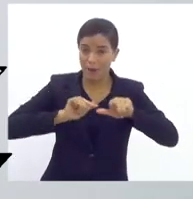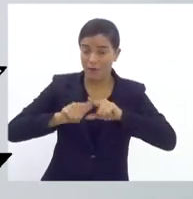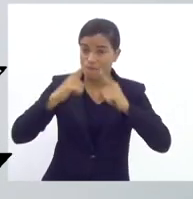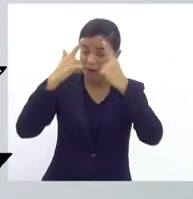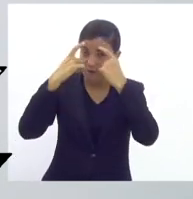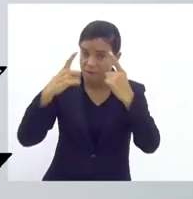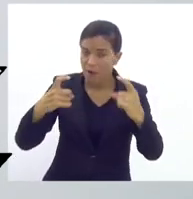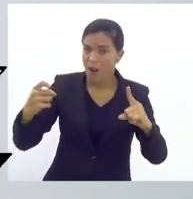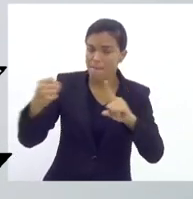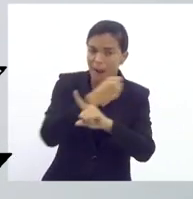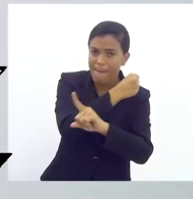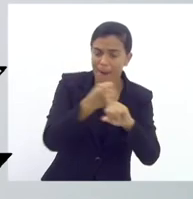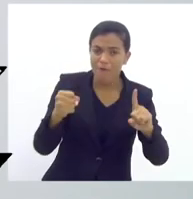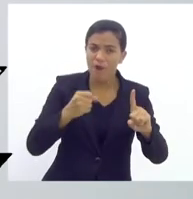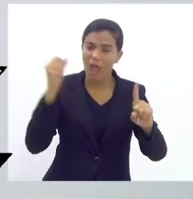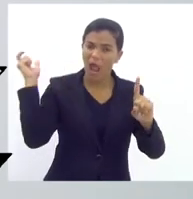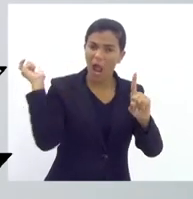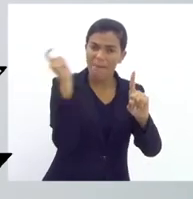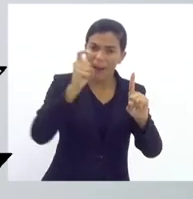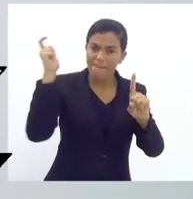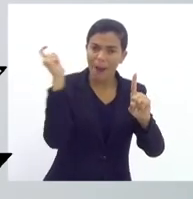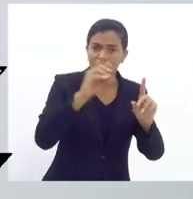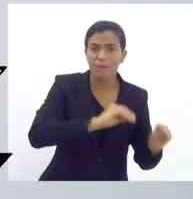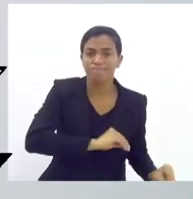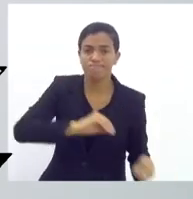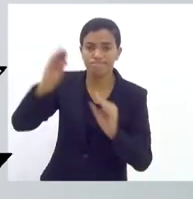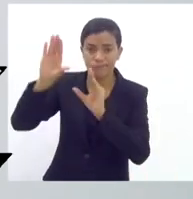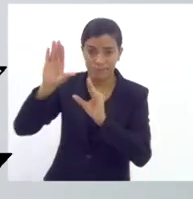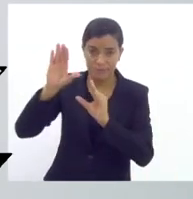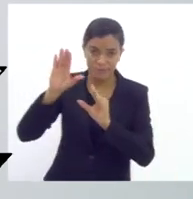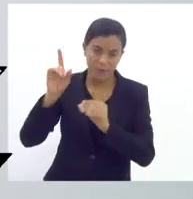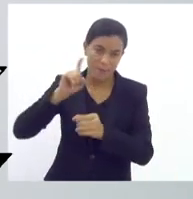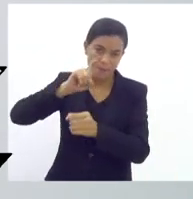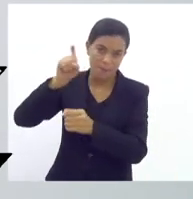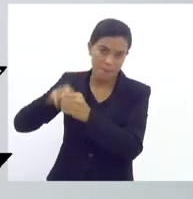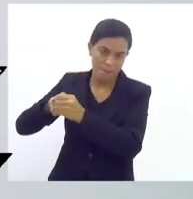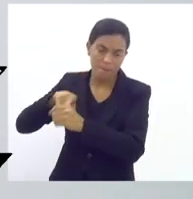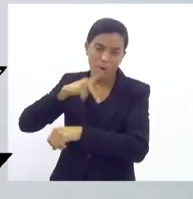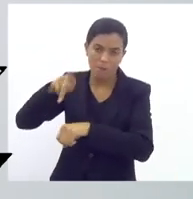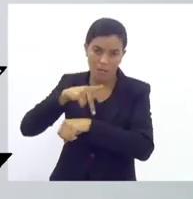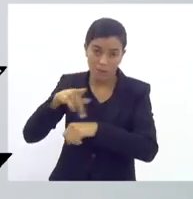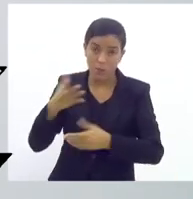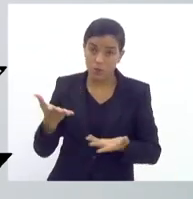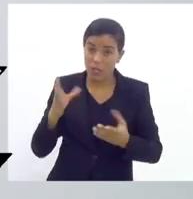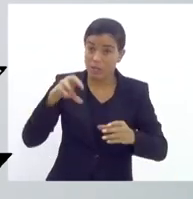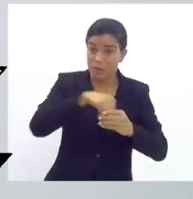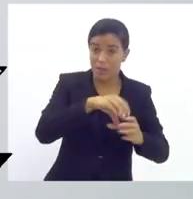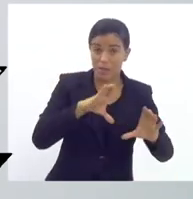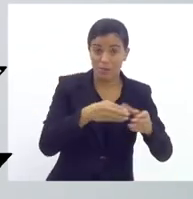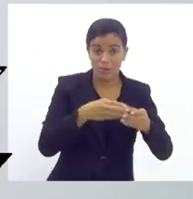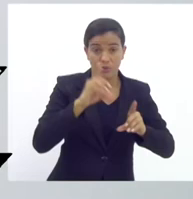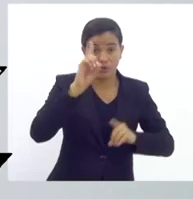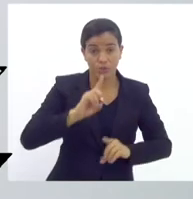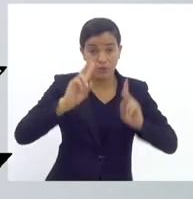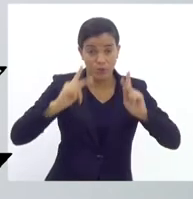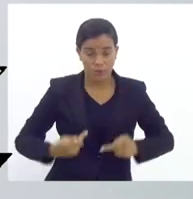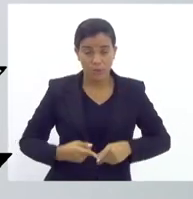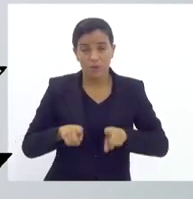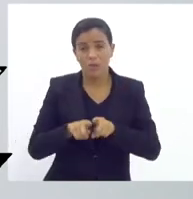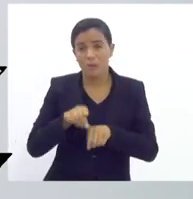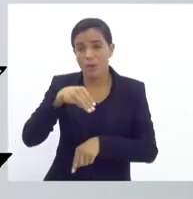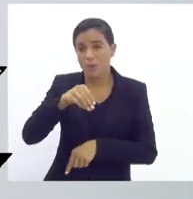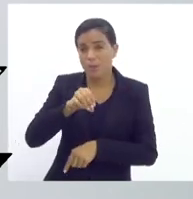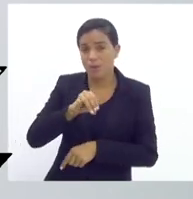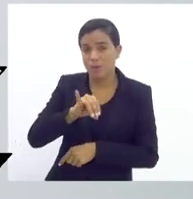agredido foi ameaçado de deportação Então esse caso hoje está na comissão de direitos humanos e o outro caso é do moisa